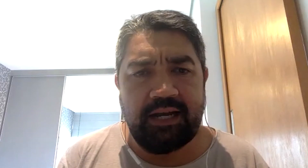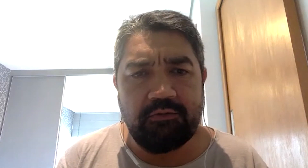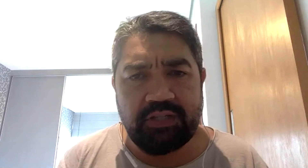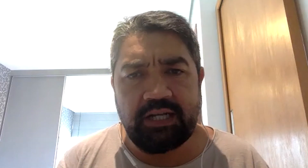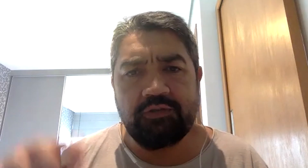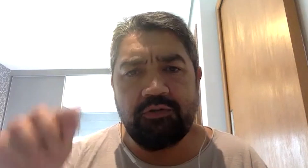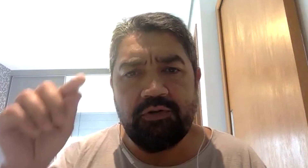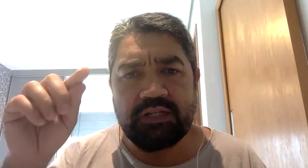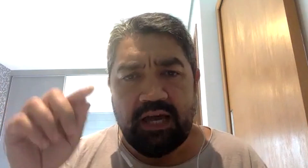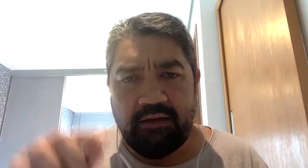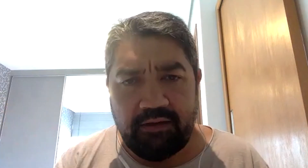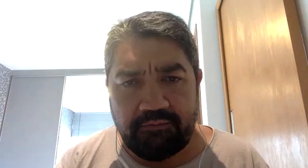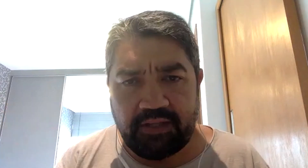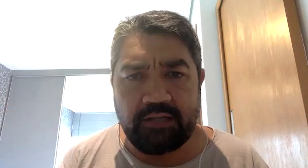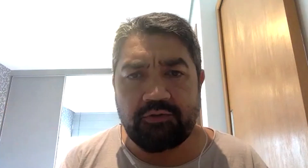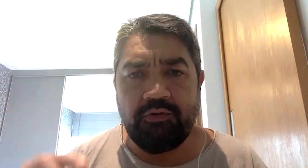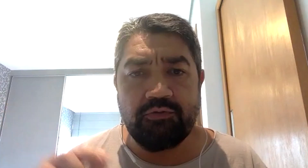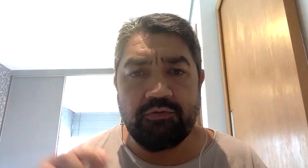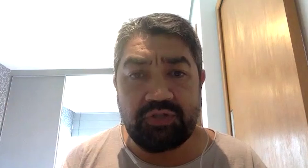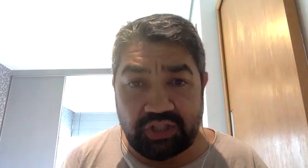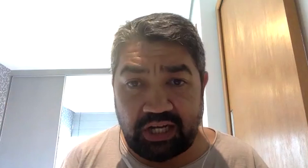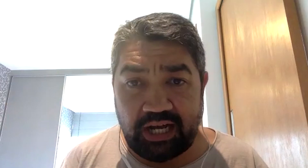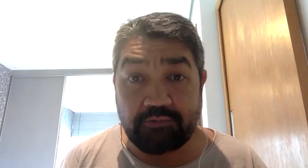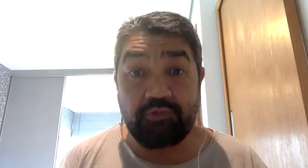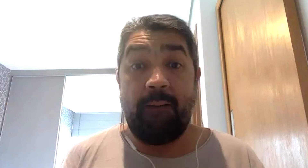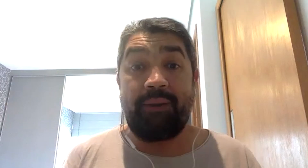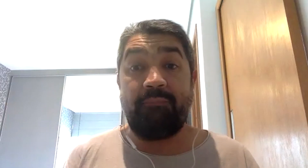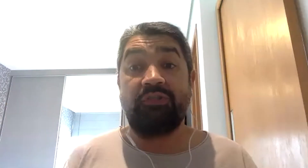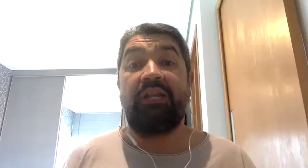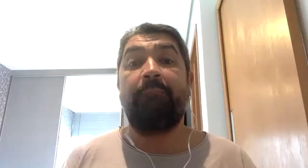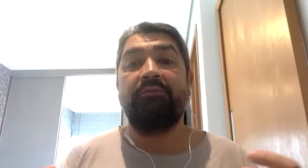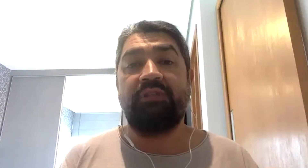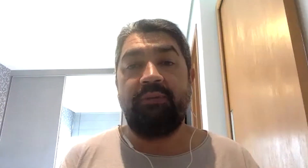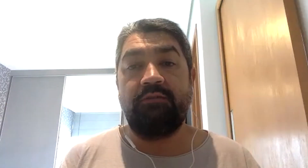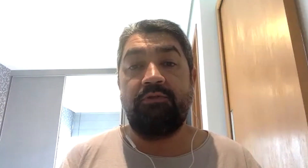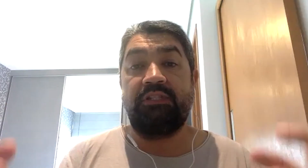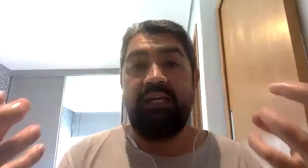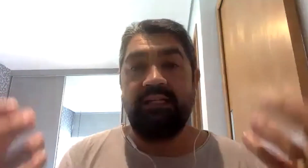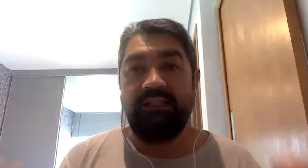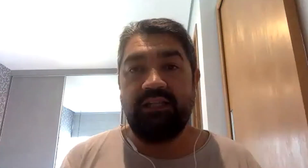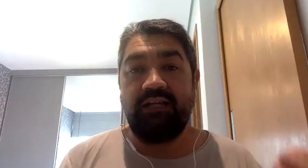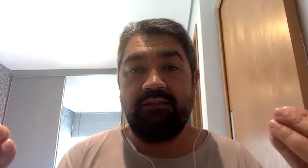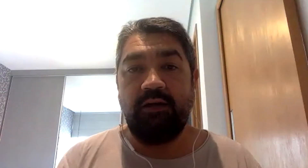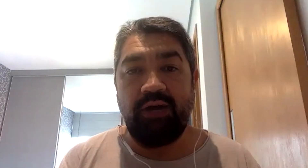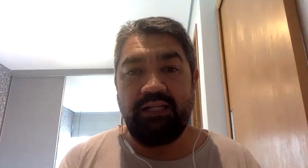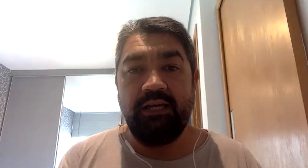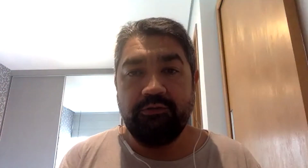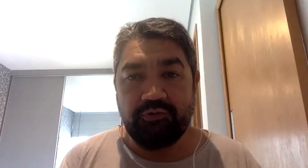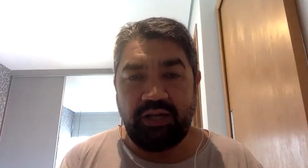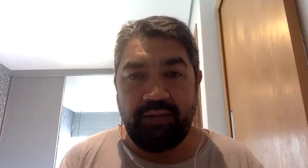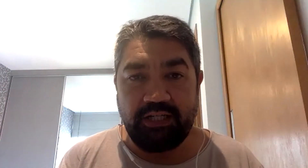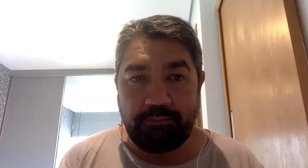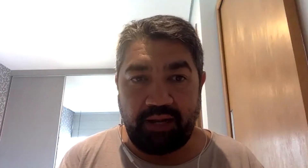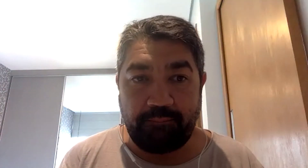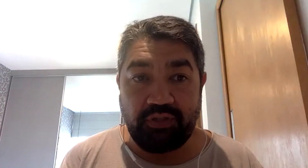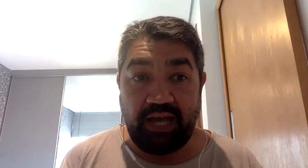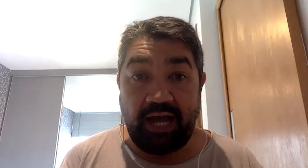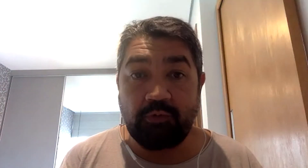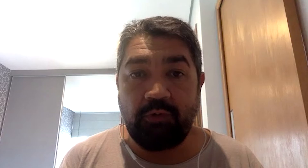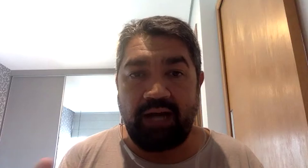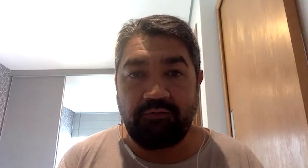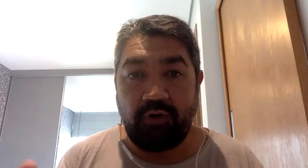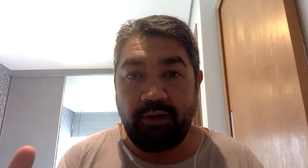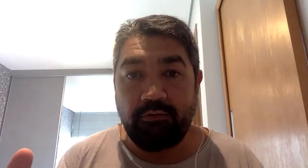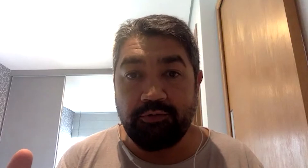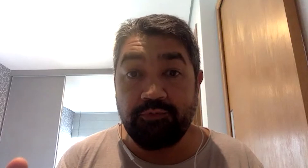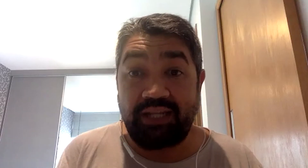centrais, confederações, federações, os sindicatos, para mostrar para os trabalhadores que as entidades estão ali justamente para poder